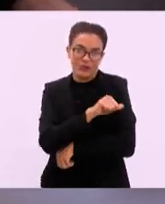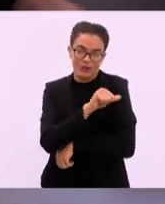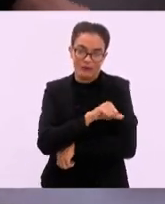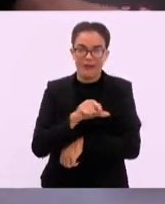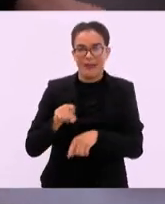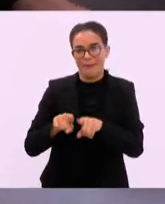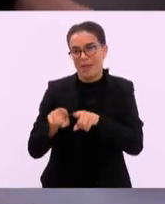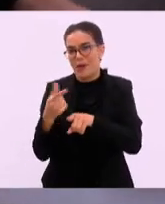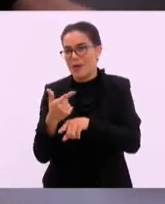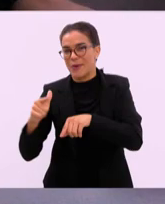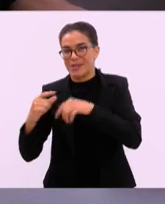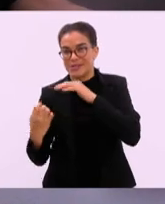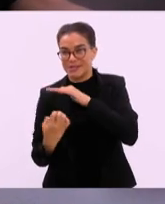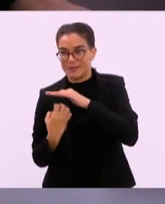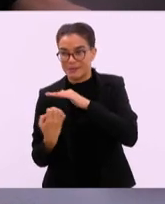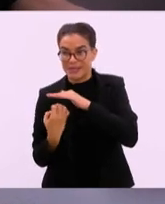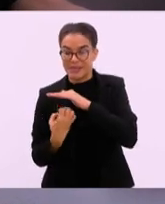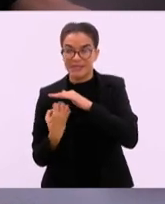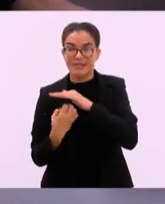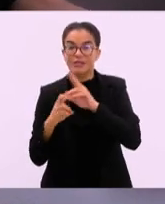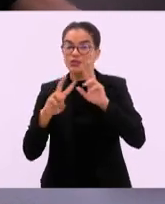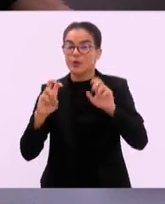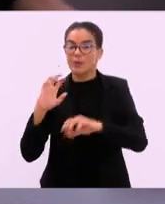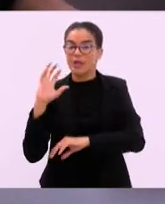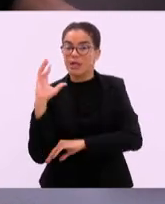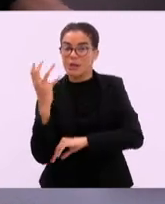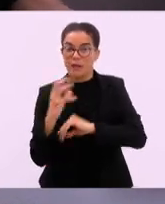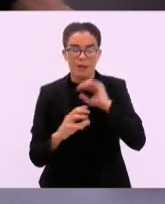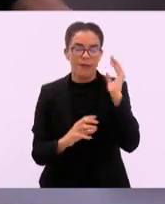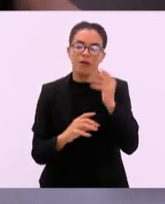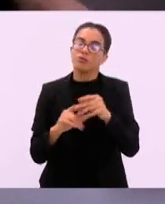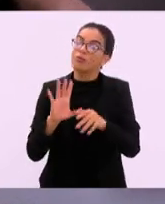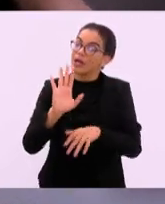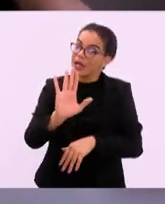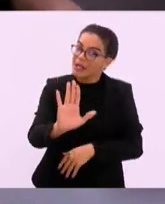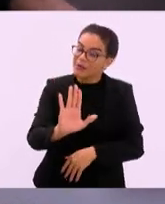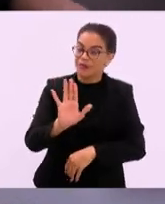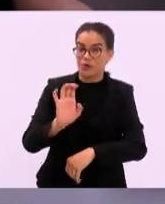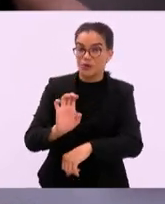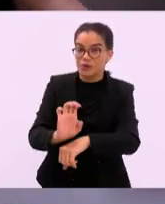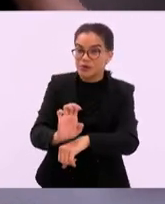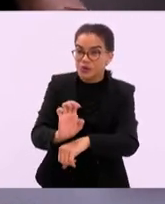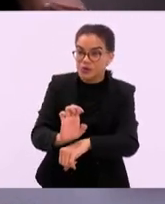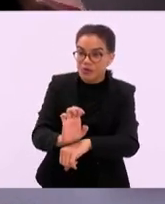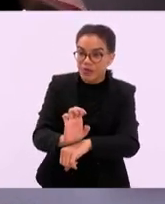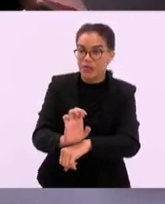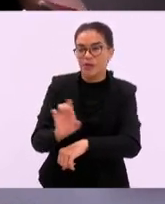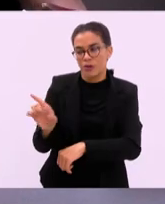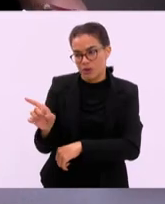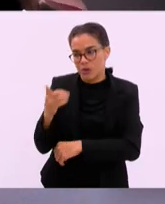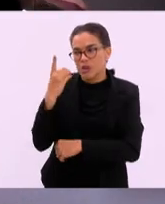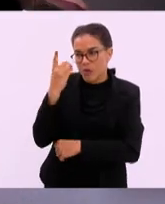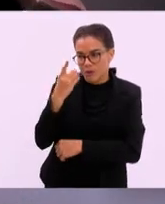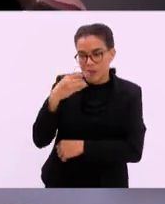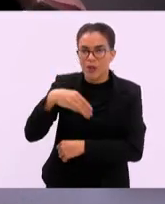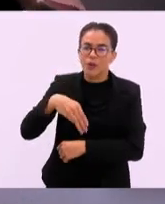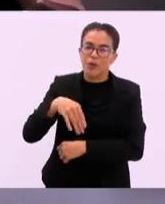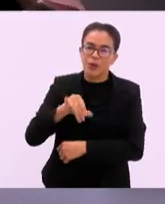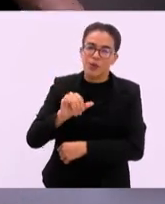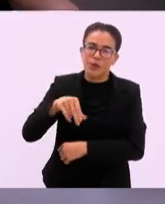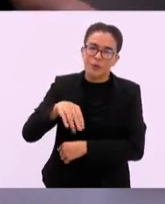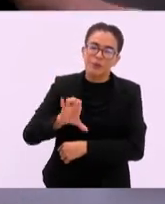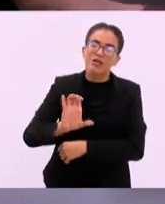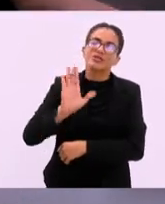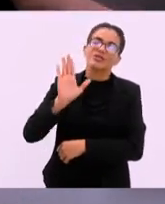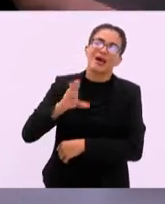outras empresas. Mas resíduos sólidos é meio ambiente, a gente também tem capacidade. Não, o Estado, e o deputado Carlos Mink, que já fez isso